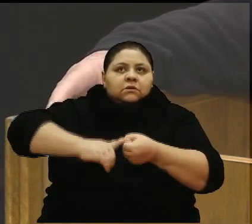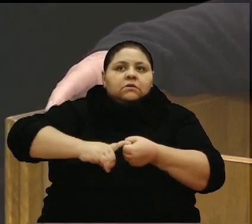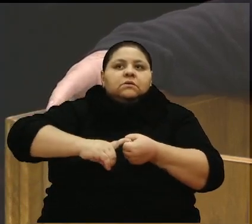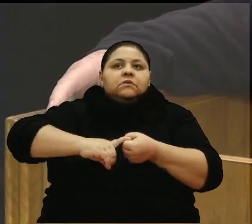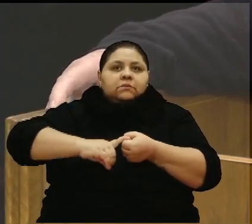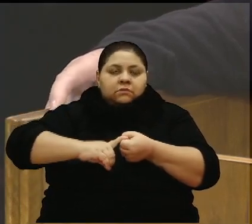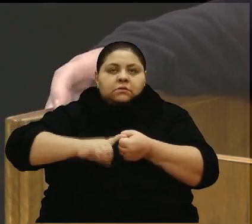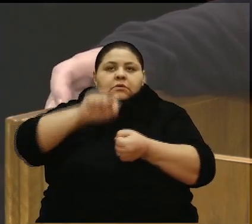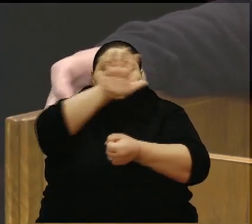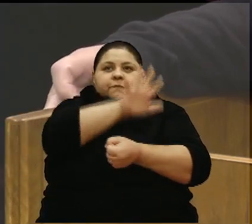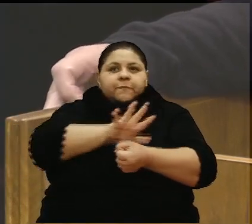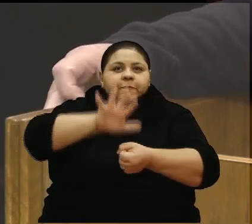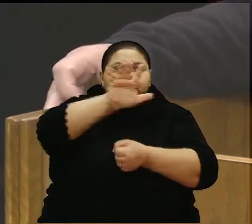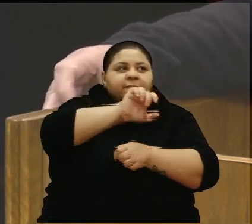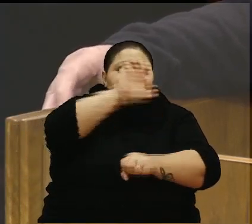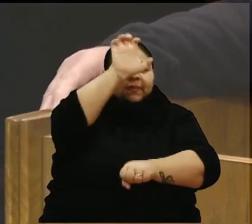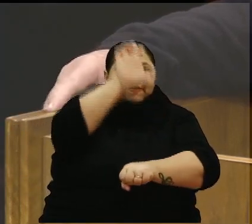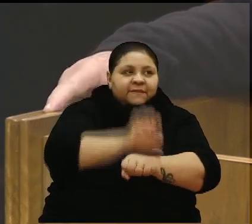nível de Estado,